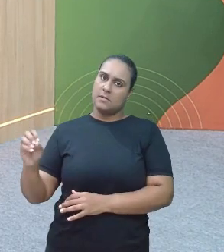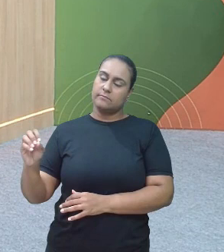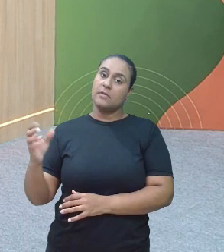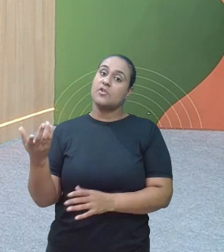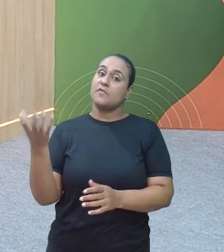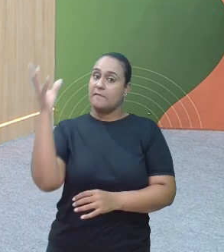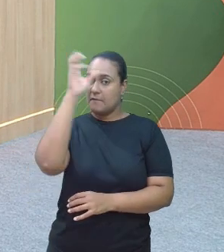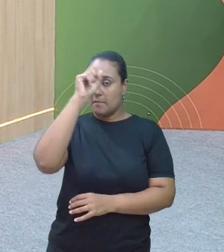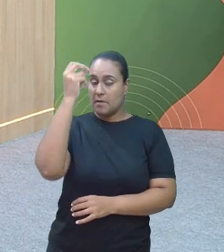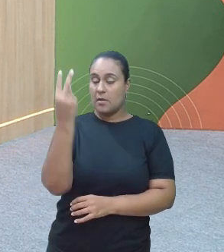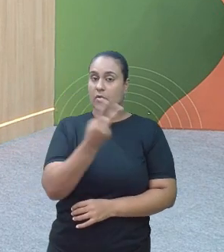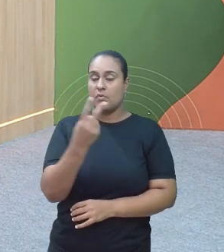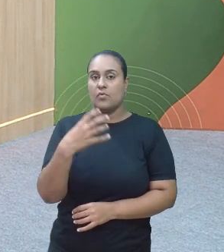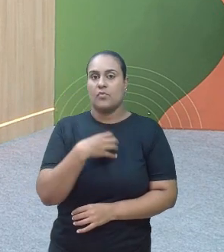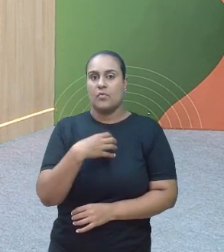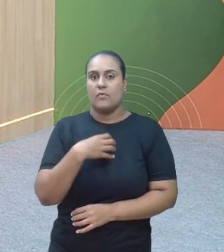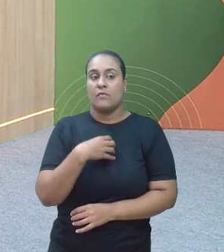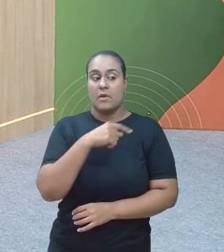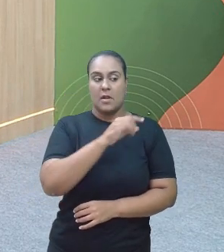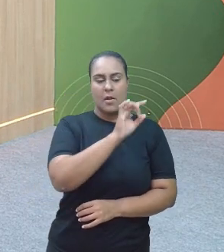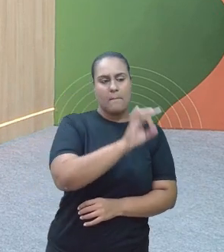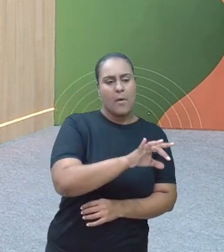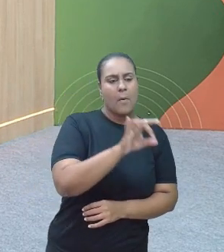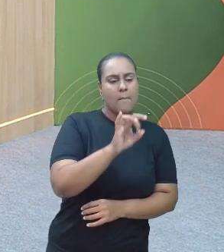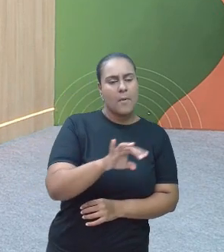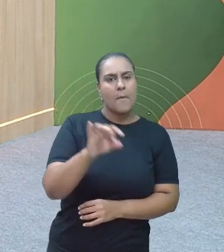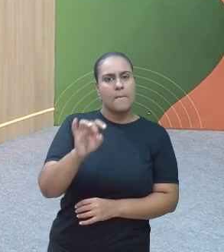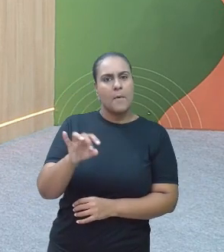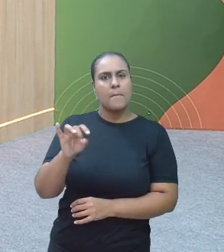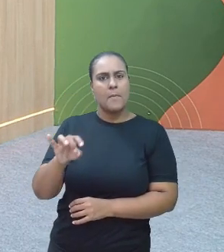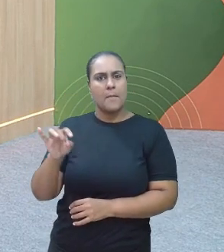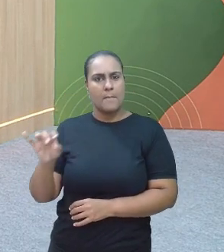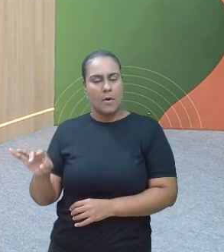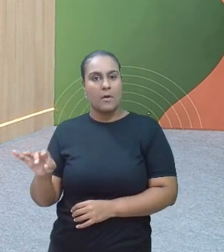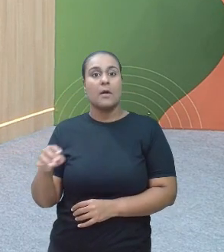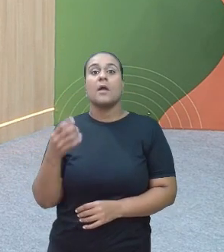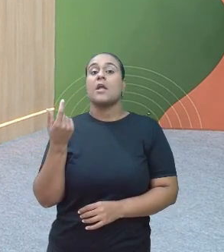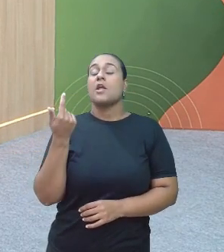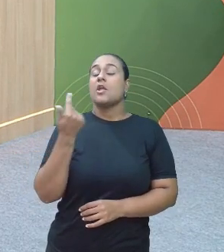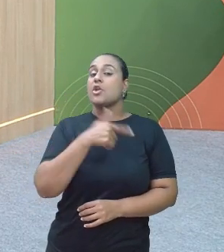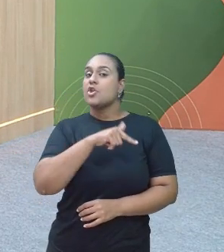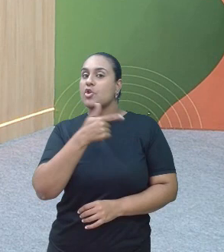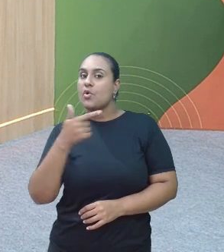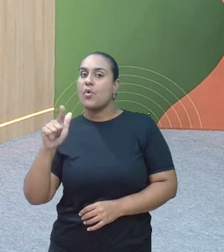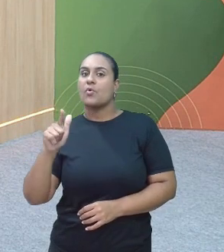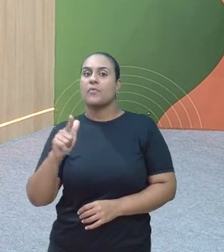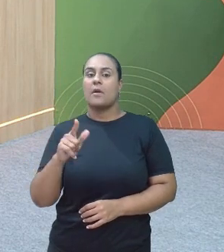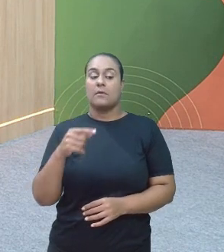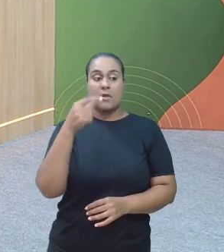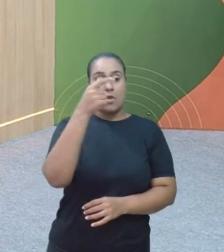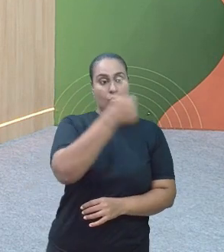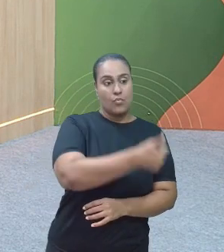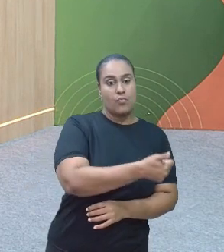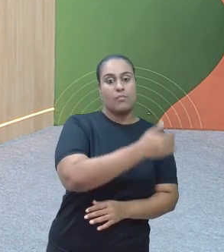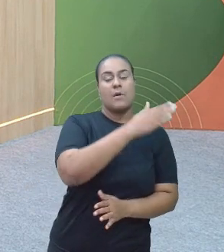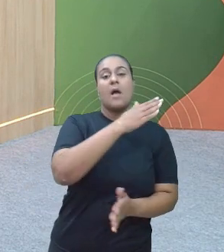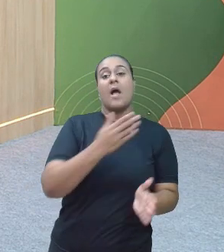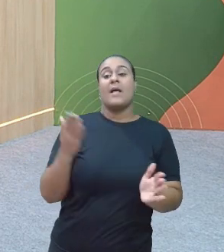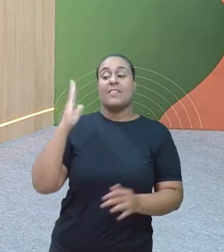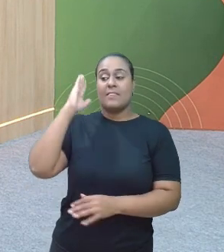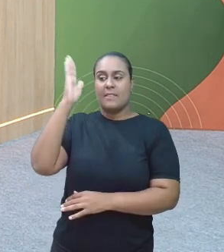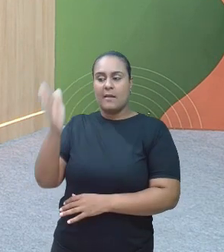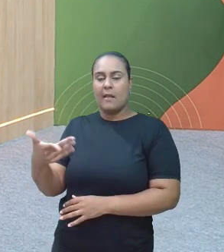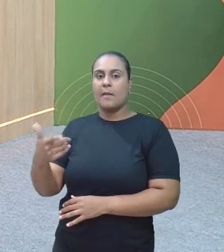maneiras. Uma que você pode ir de 1 por 1 e outra que você pode partir direto para o elemento desejado. Então, quando você